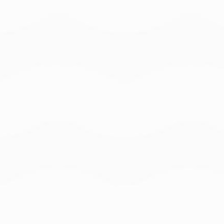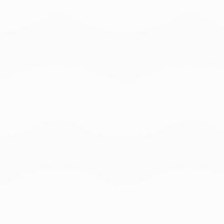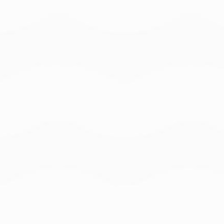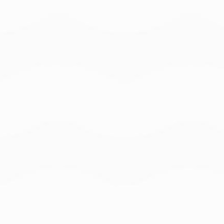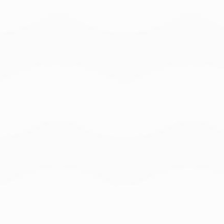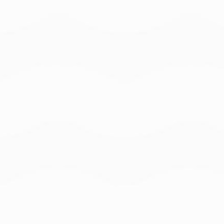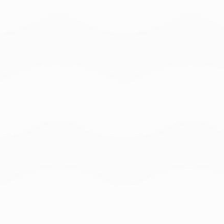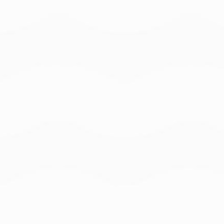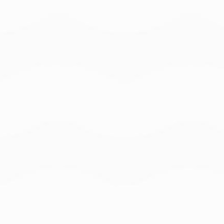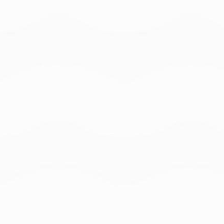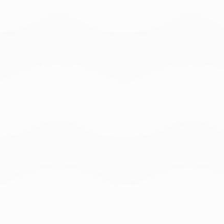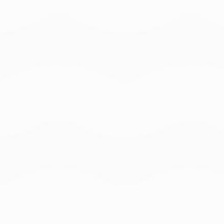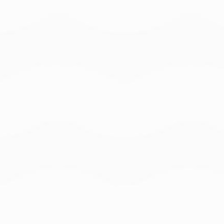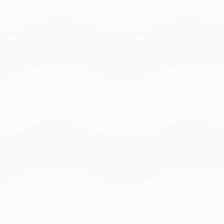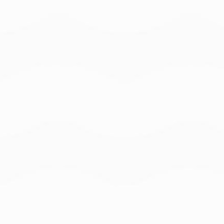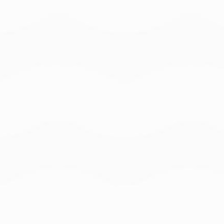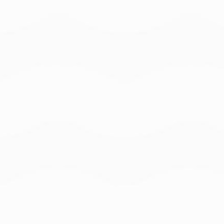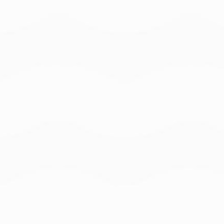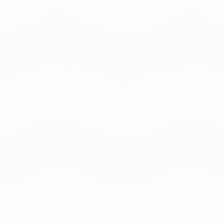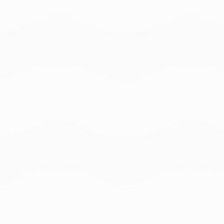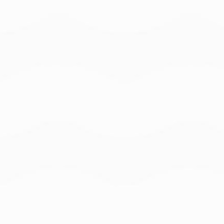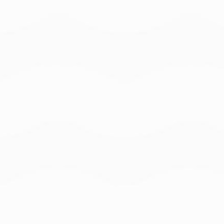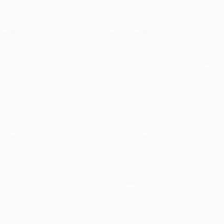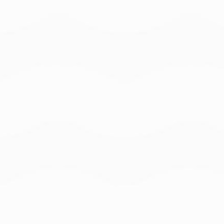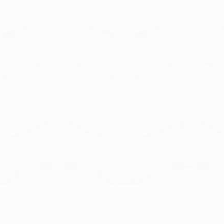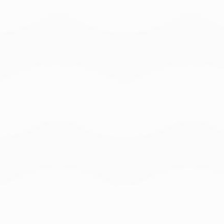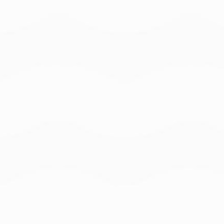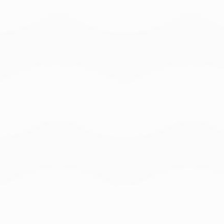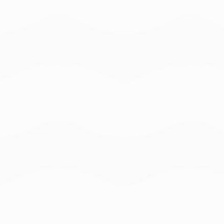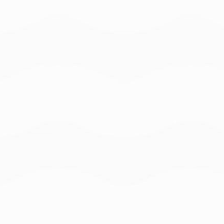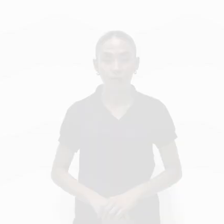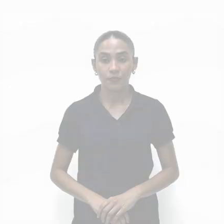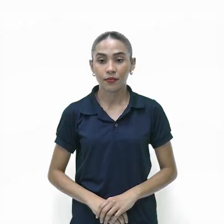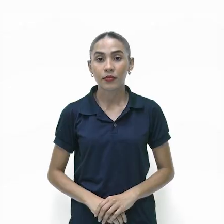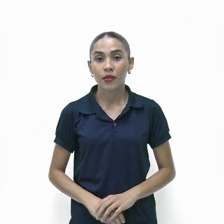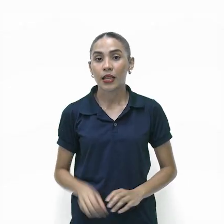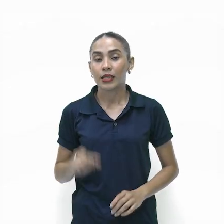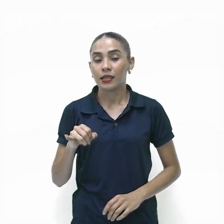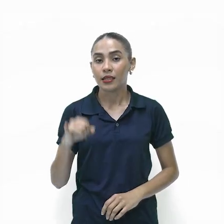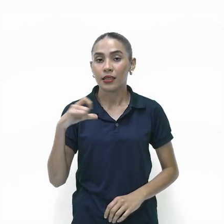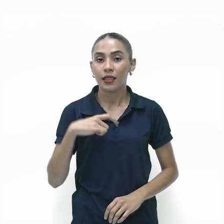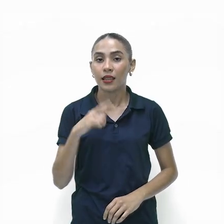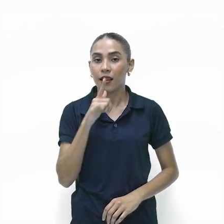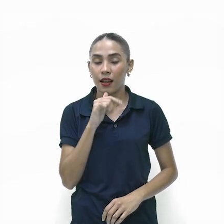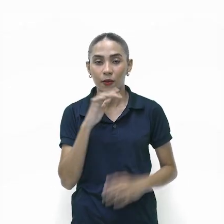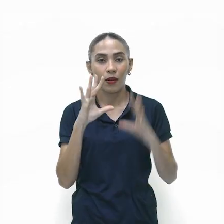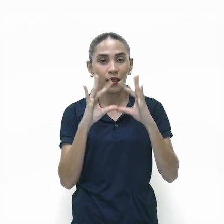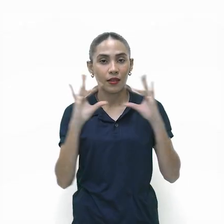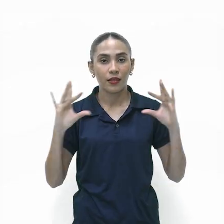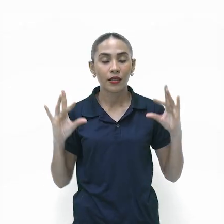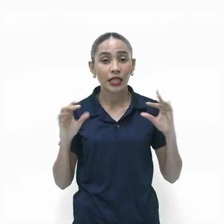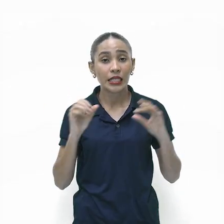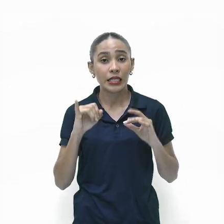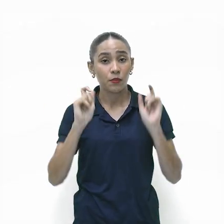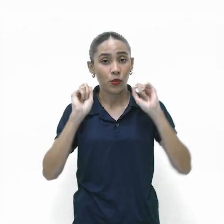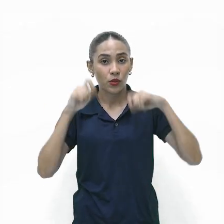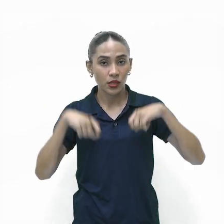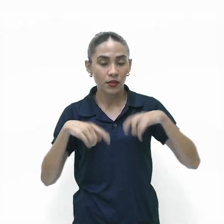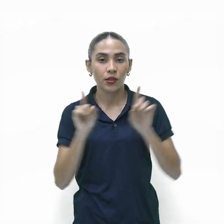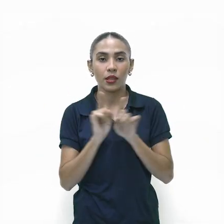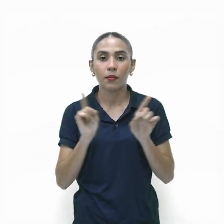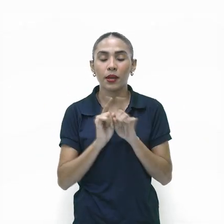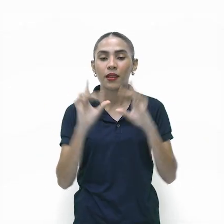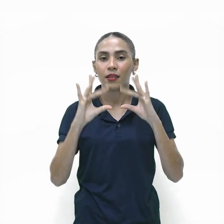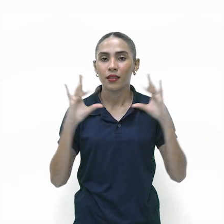se faz a pergunta, será que aqui pode ter vida? Primeiro você tem que ver se tem água líquida, né? Se é possível haver água